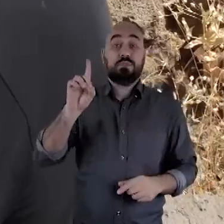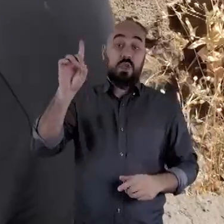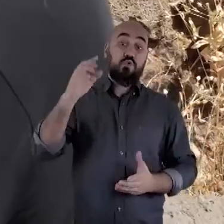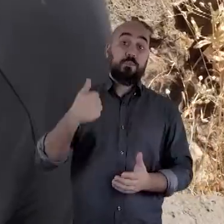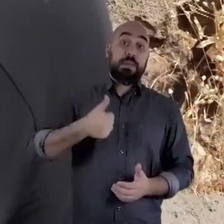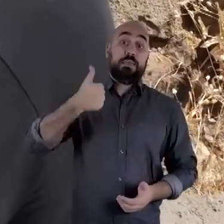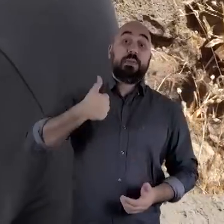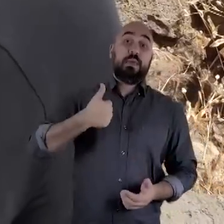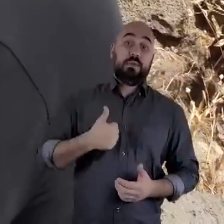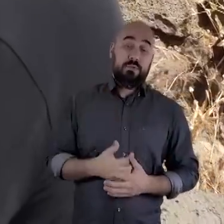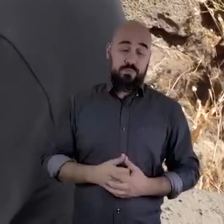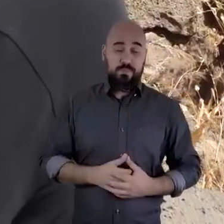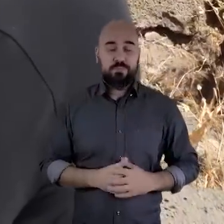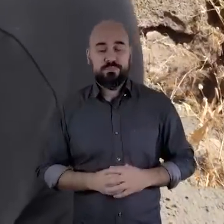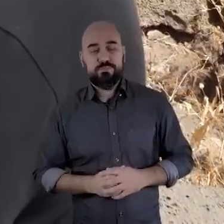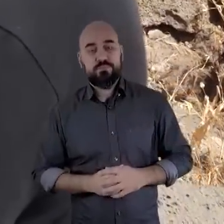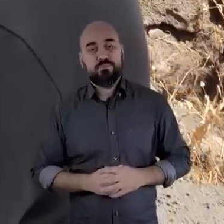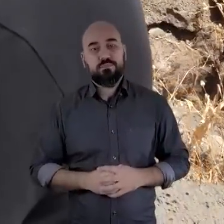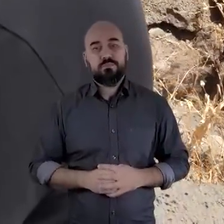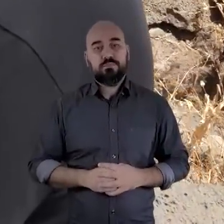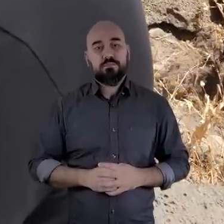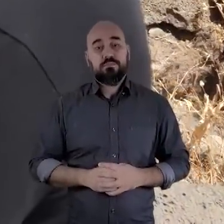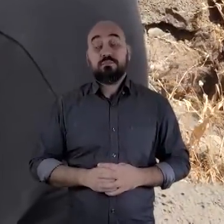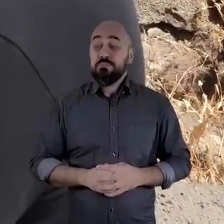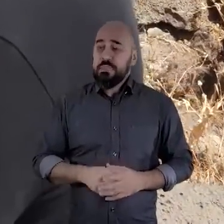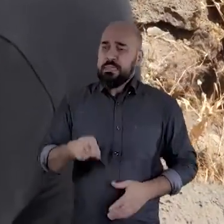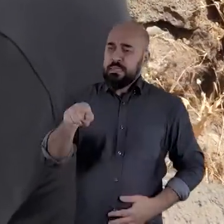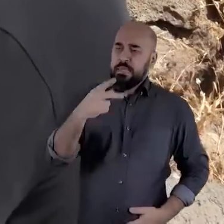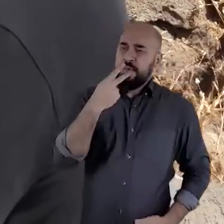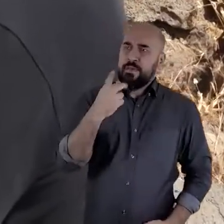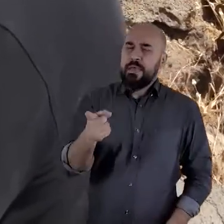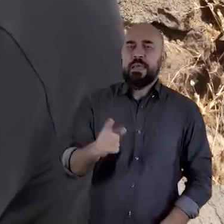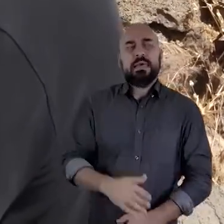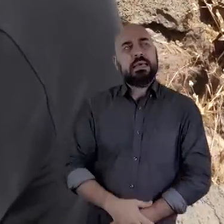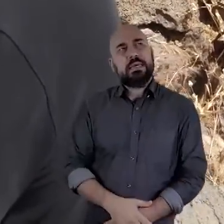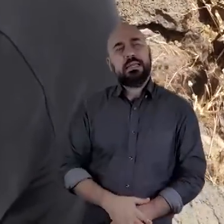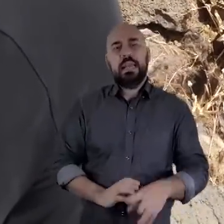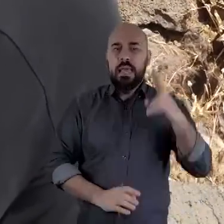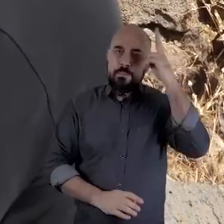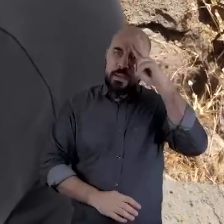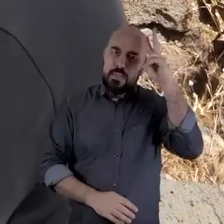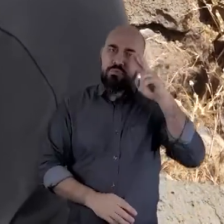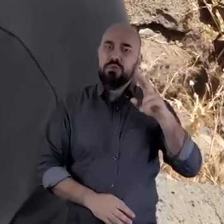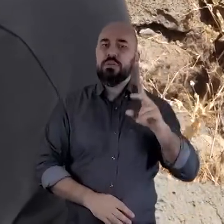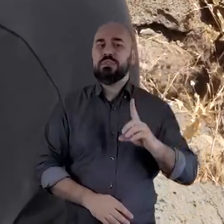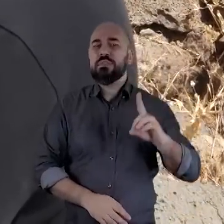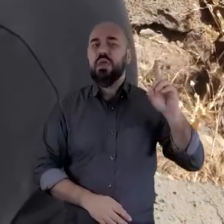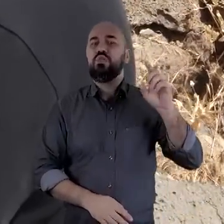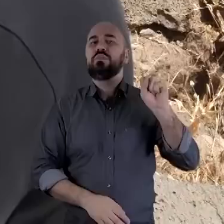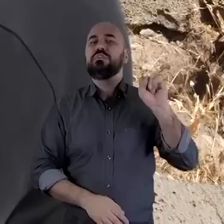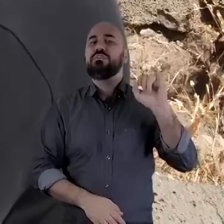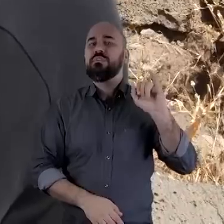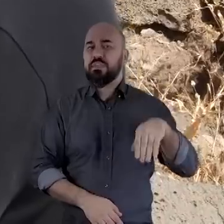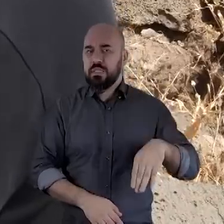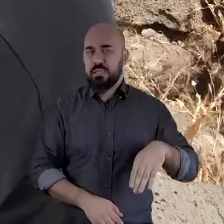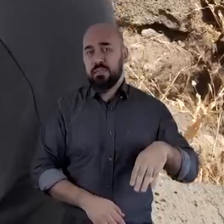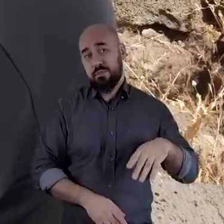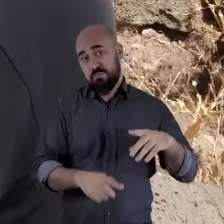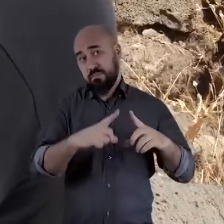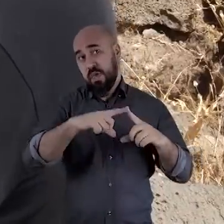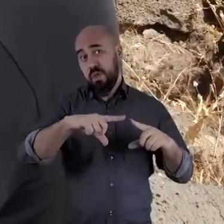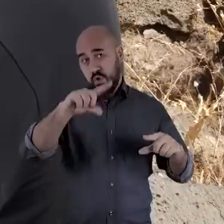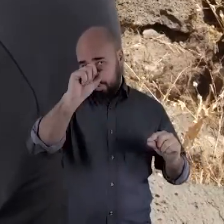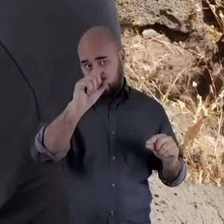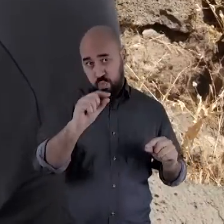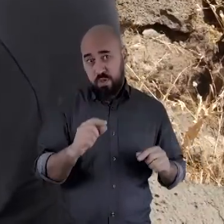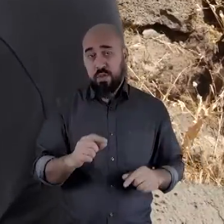Professor, isso que você falou é muito interessante, porque eu estou lembrando aqui do deus Sim, da Babilônia, que é o deus da lua, Ur-Namnu,